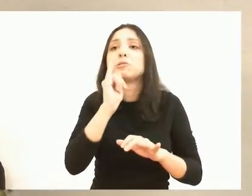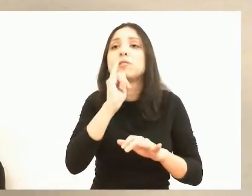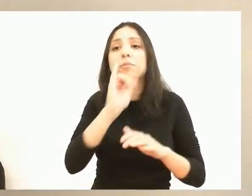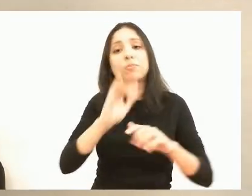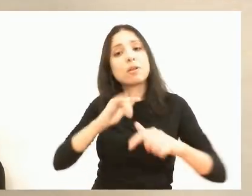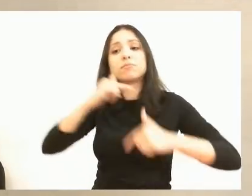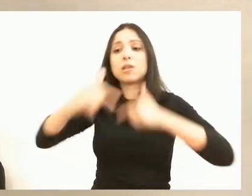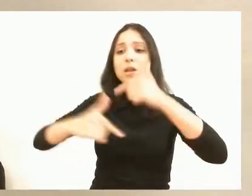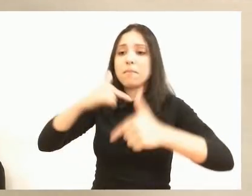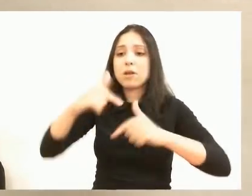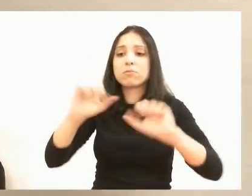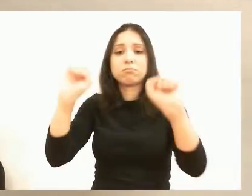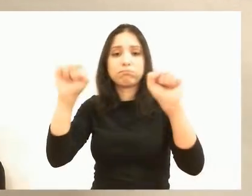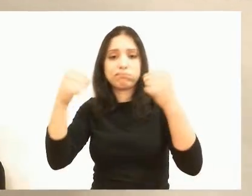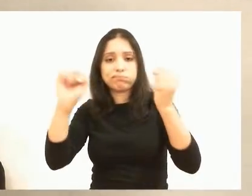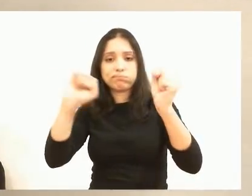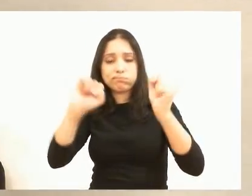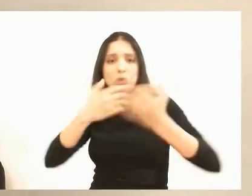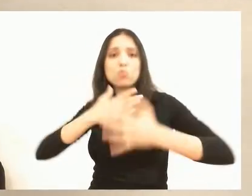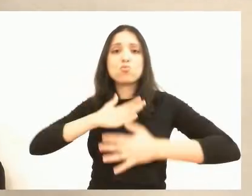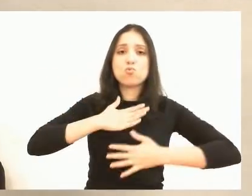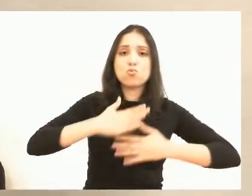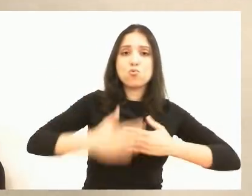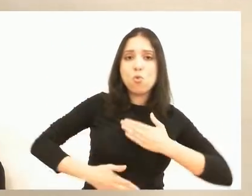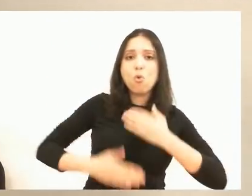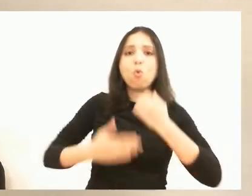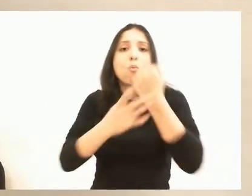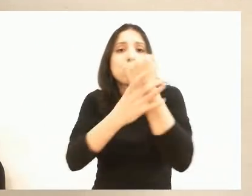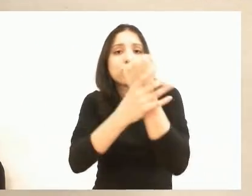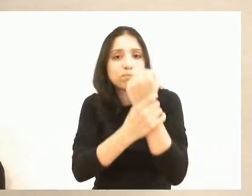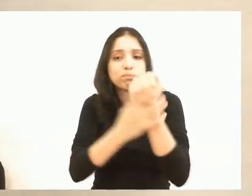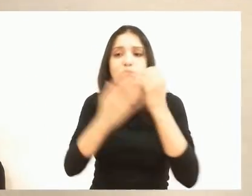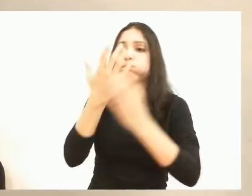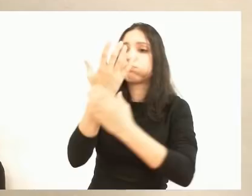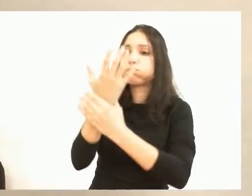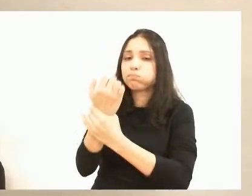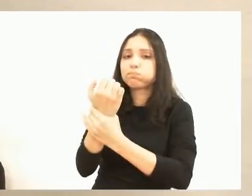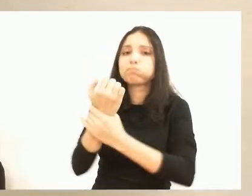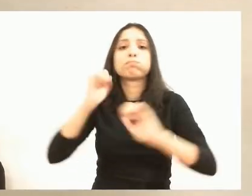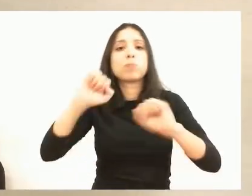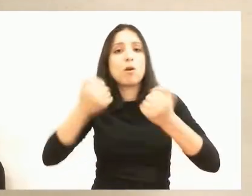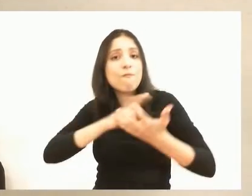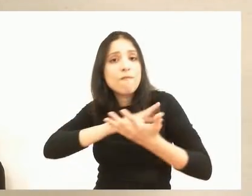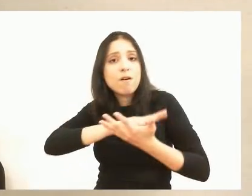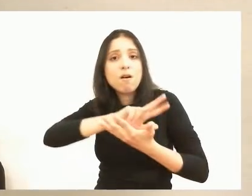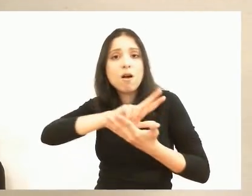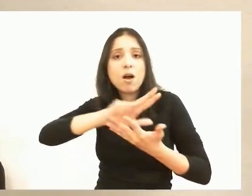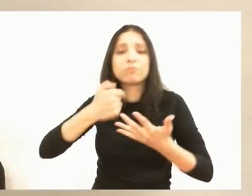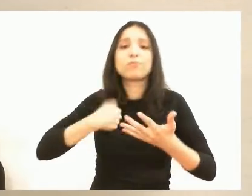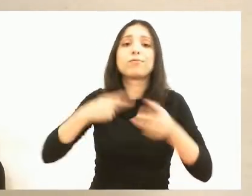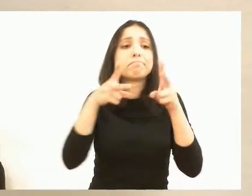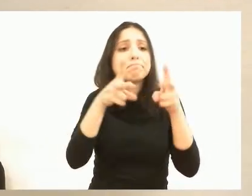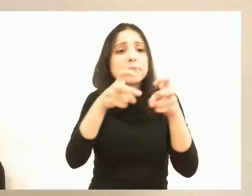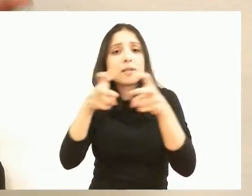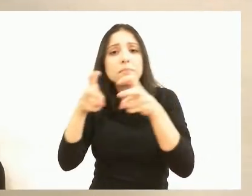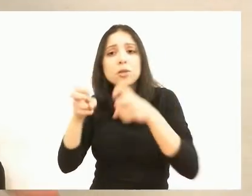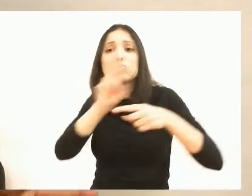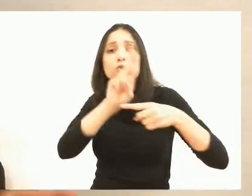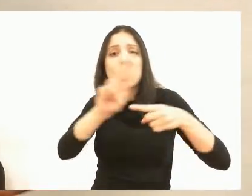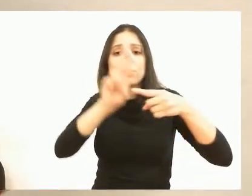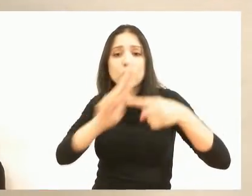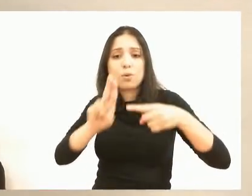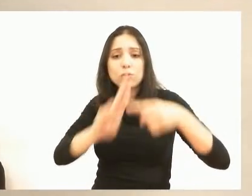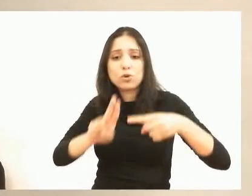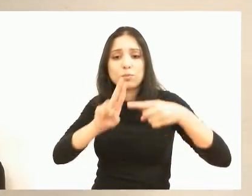articulação com o fémur aos está trabalhando com a articulação escápulo humeral eu fui passando todas essas nomenclaturas em